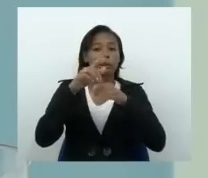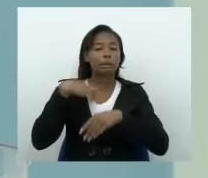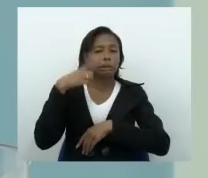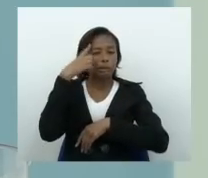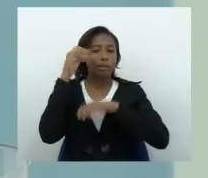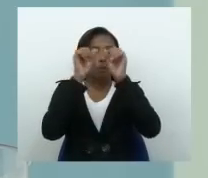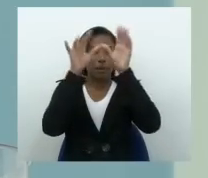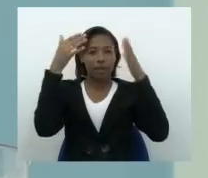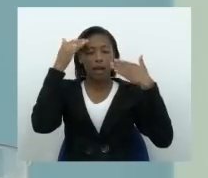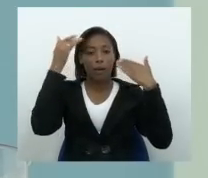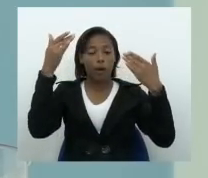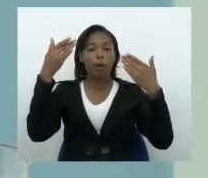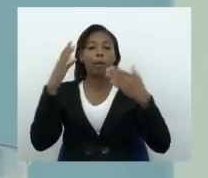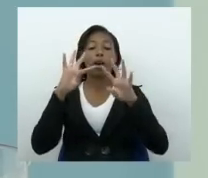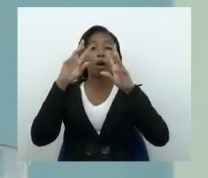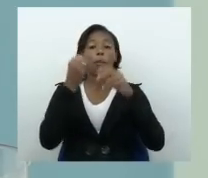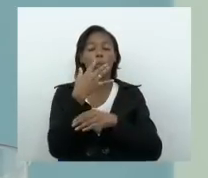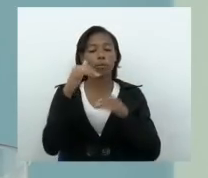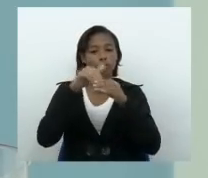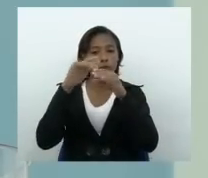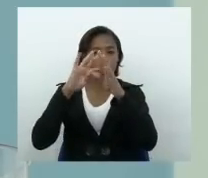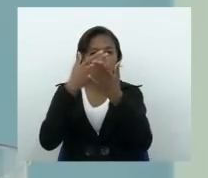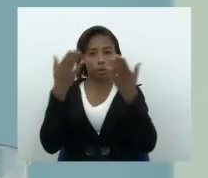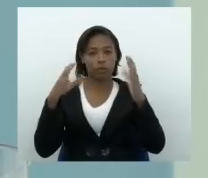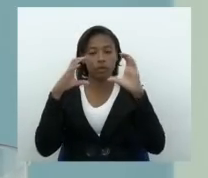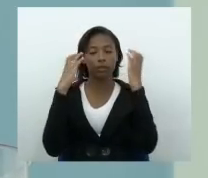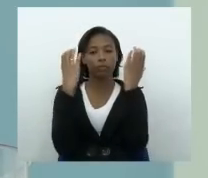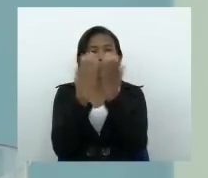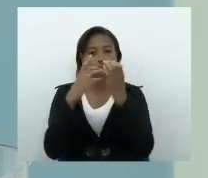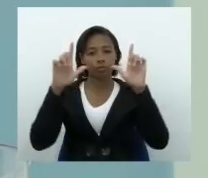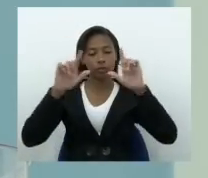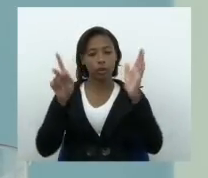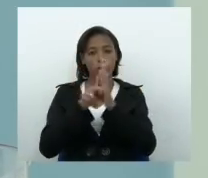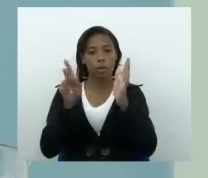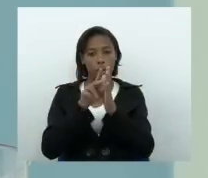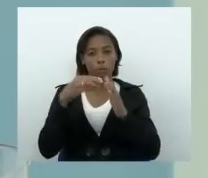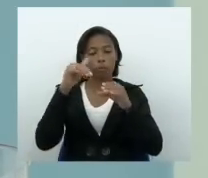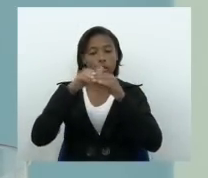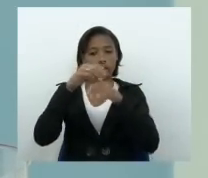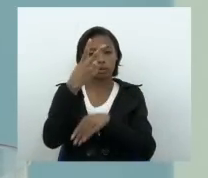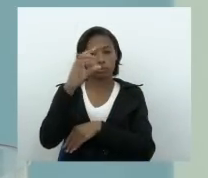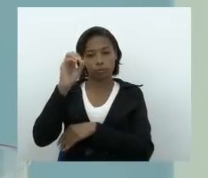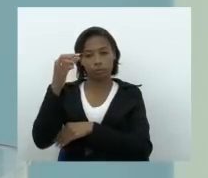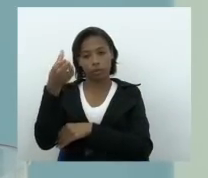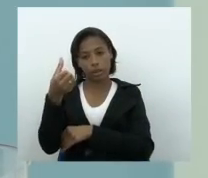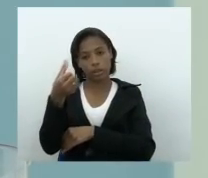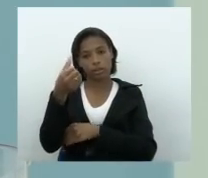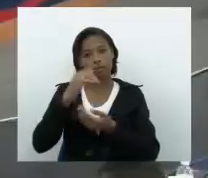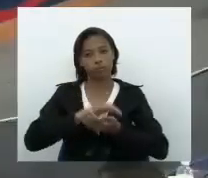Muito obrigado, boa votação para você. É a TV Câmara Guarulhos nas eleições 2016.